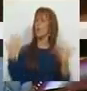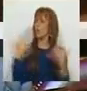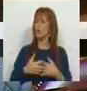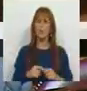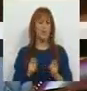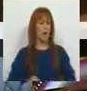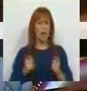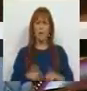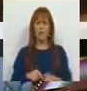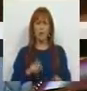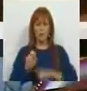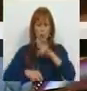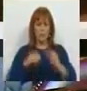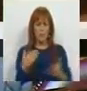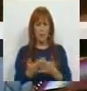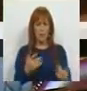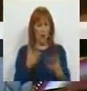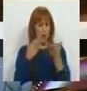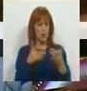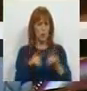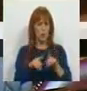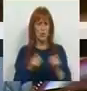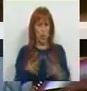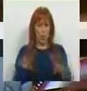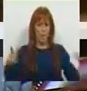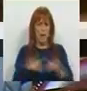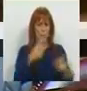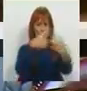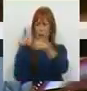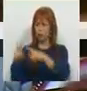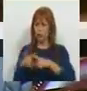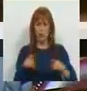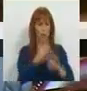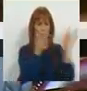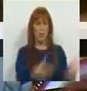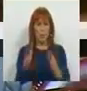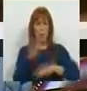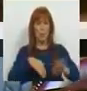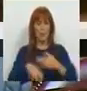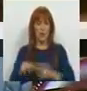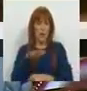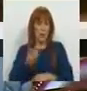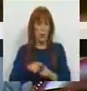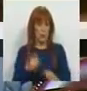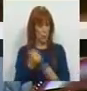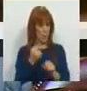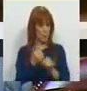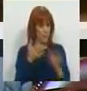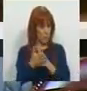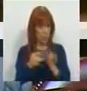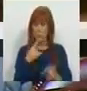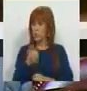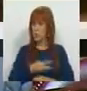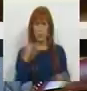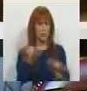dúvida investimentos modernizadores que contribuíram para o aumento da diversificação da produção. Do ponto de vista do emprego,